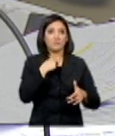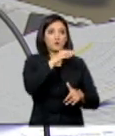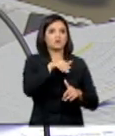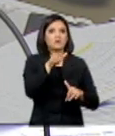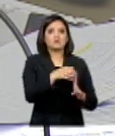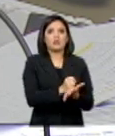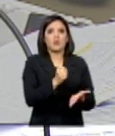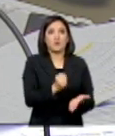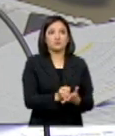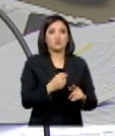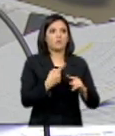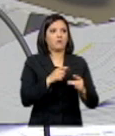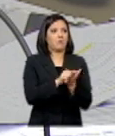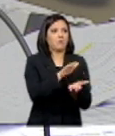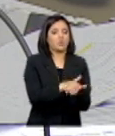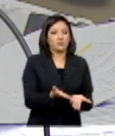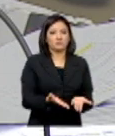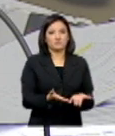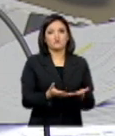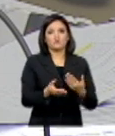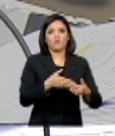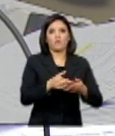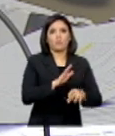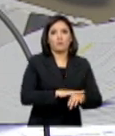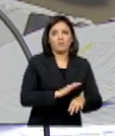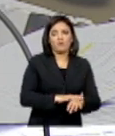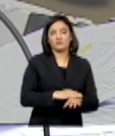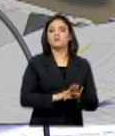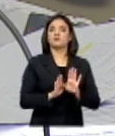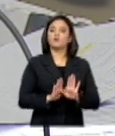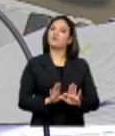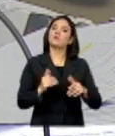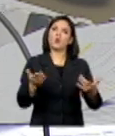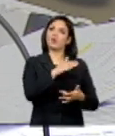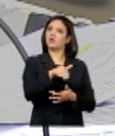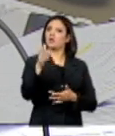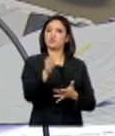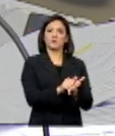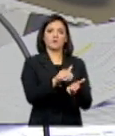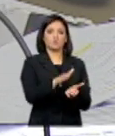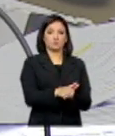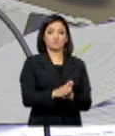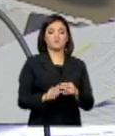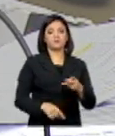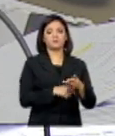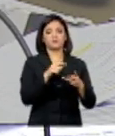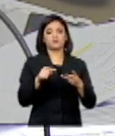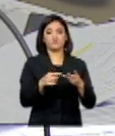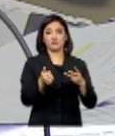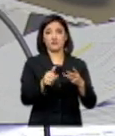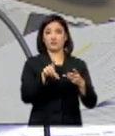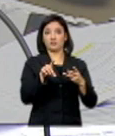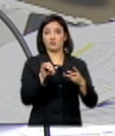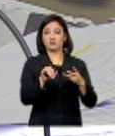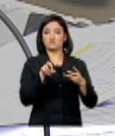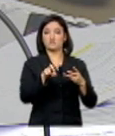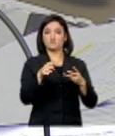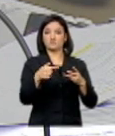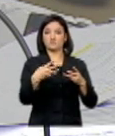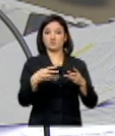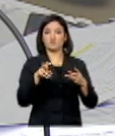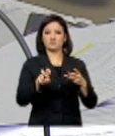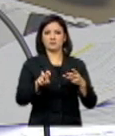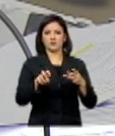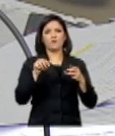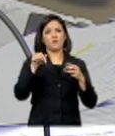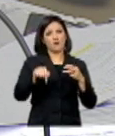à de 5 745 o que o supremo entendeu e é muito semelhante